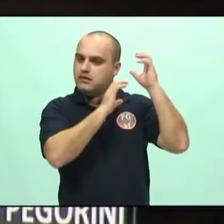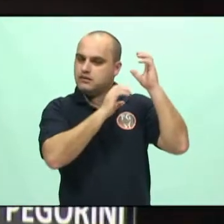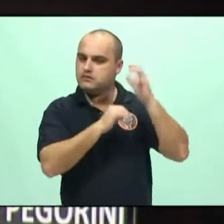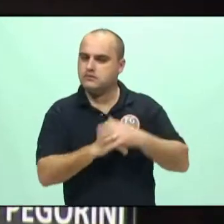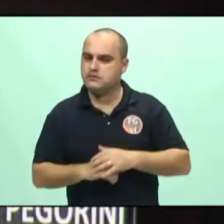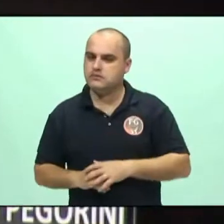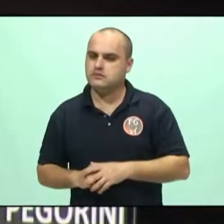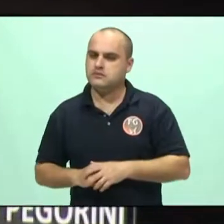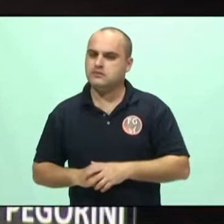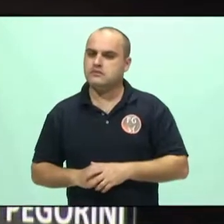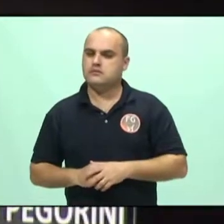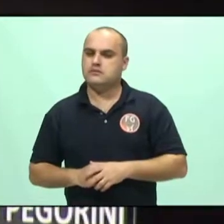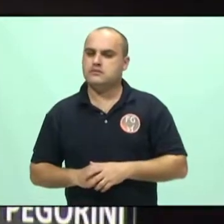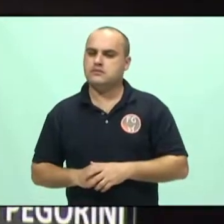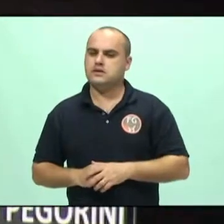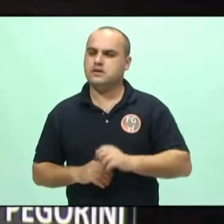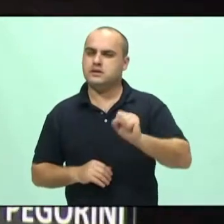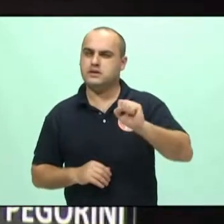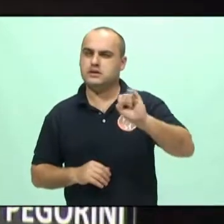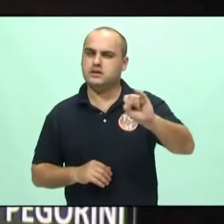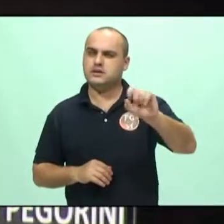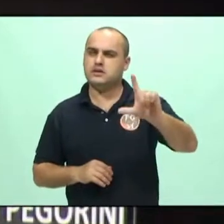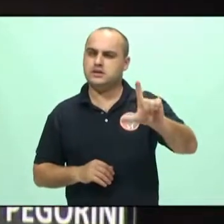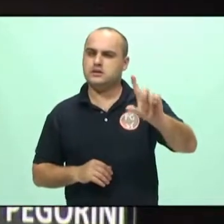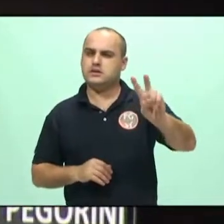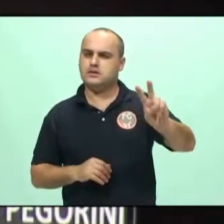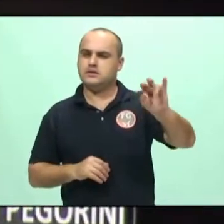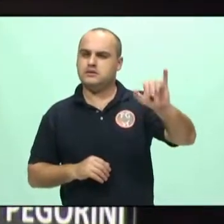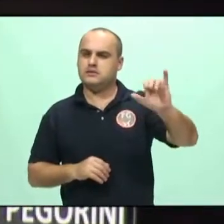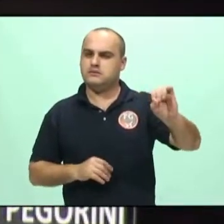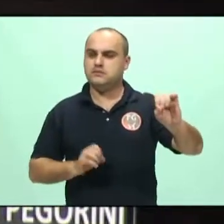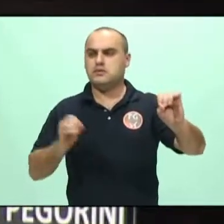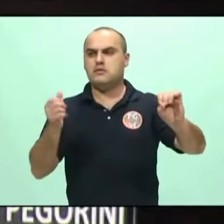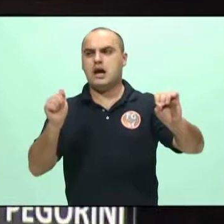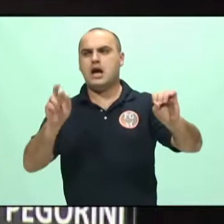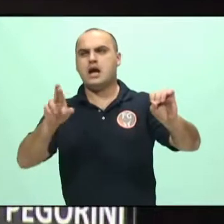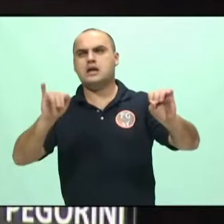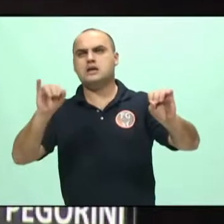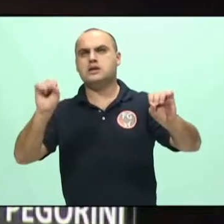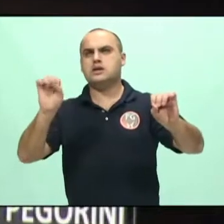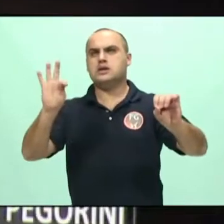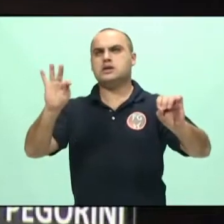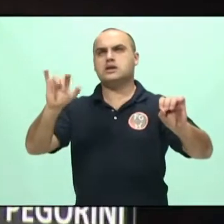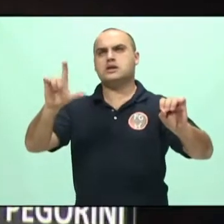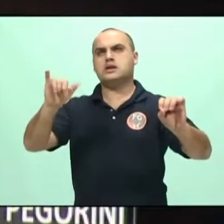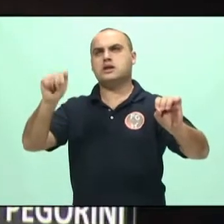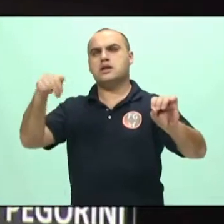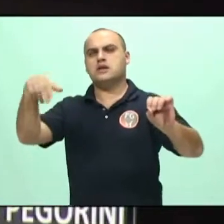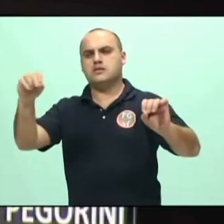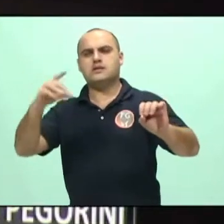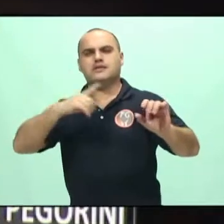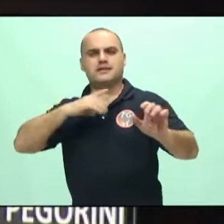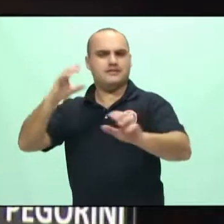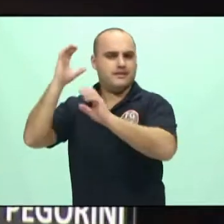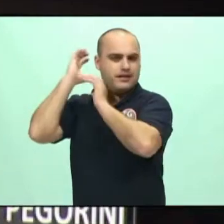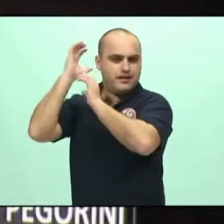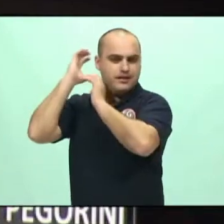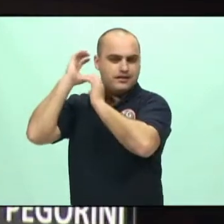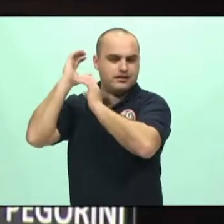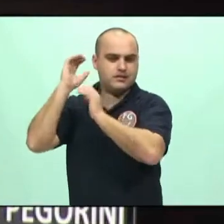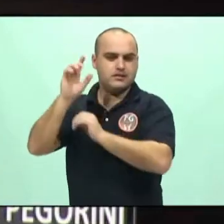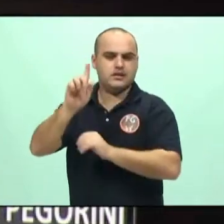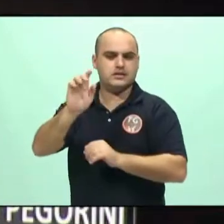era o Silvio curto eu era aquele outro aristiliano de Melo que que tinha um programa que é oferecimento